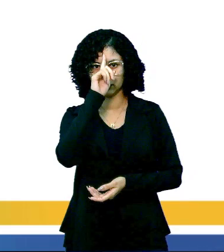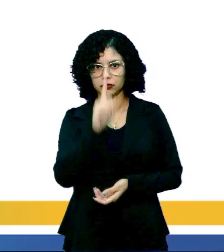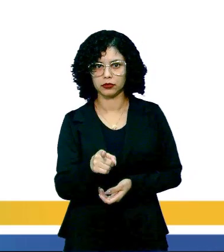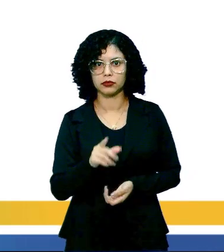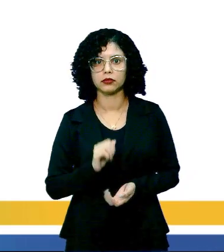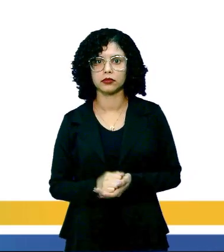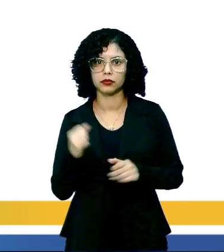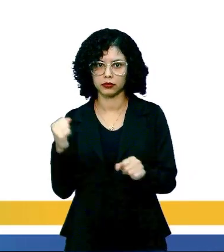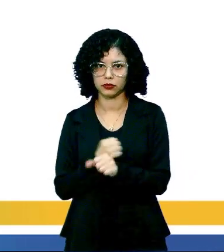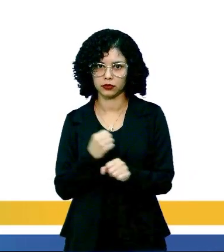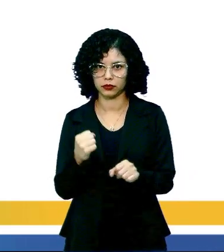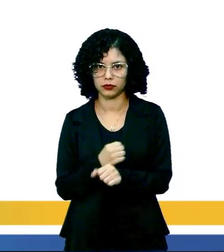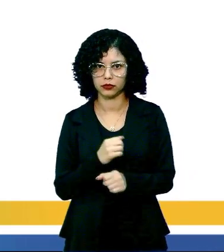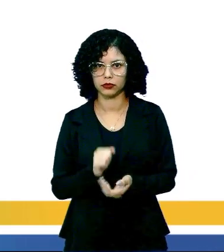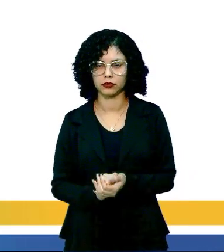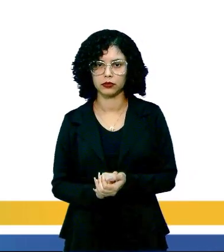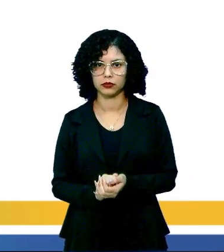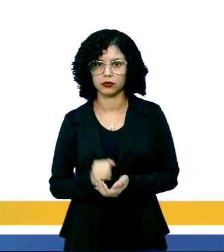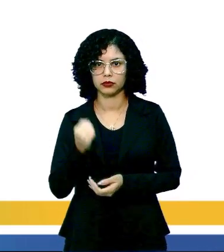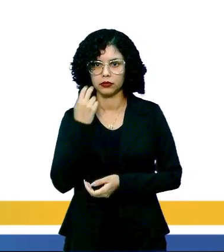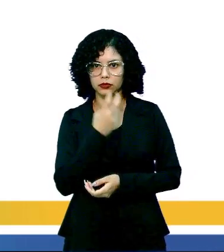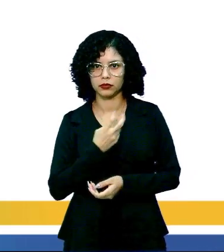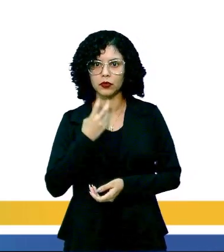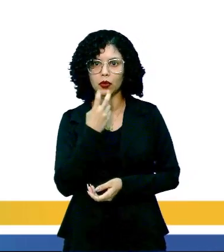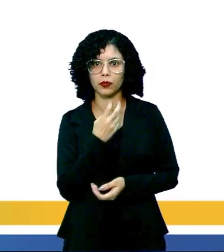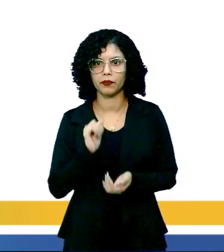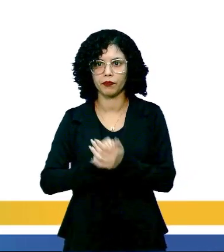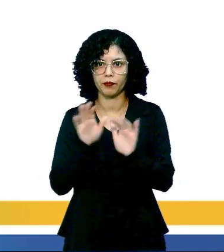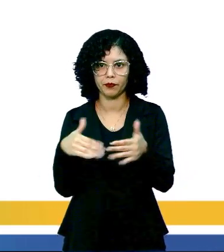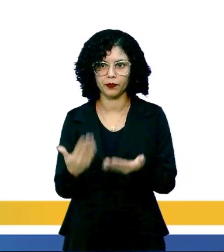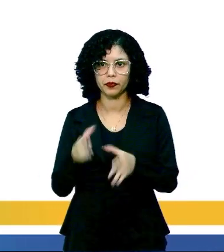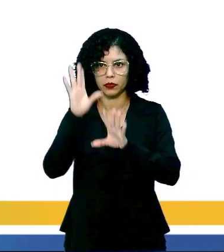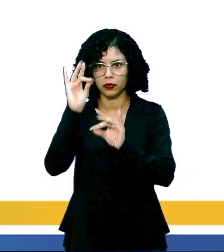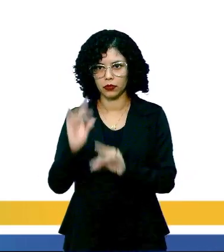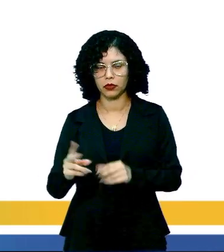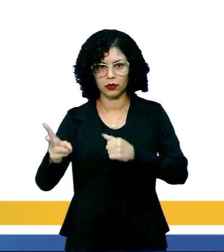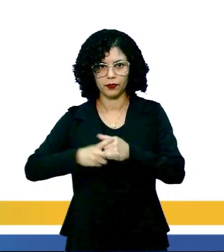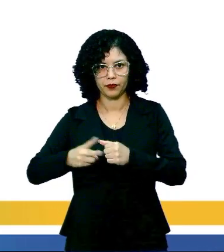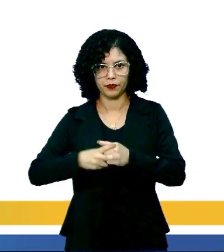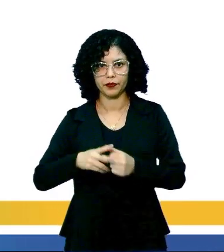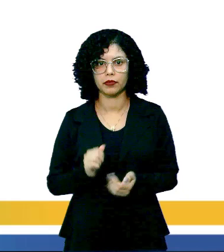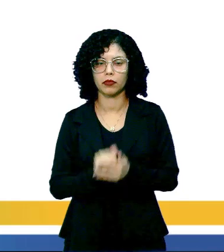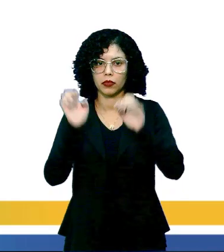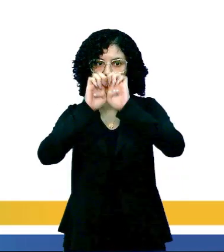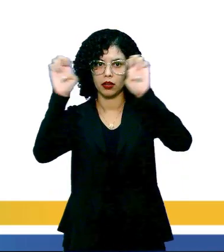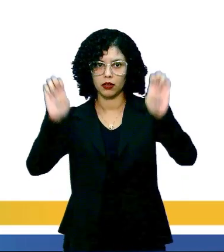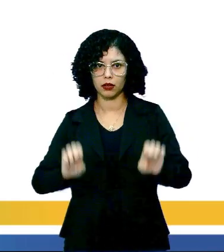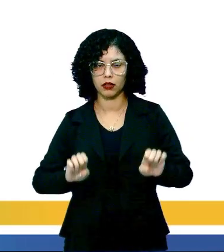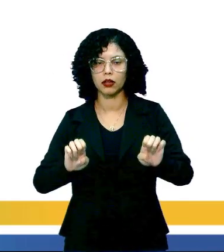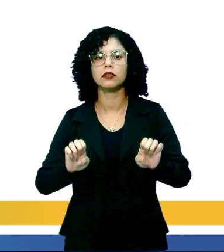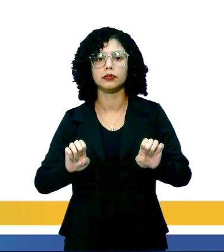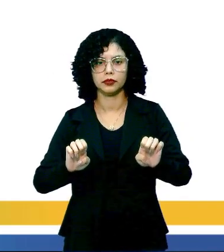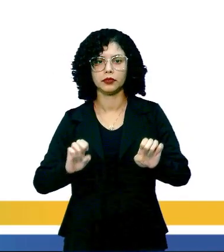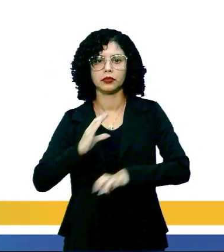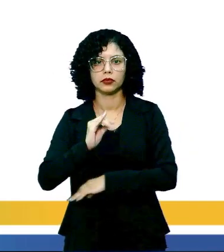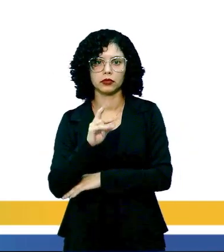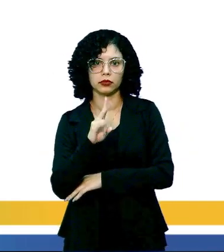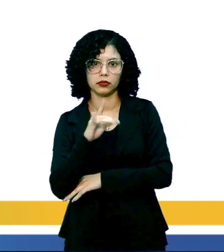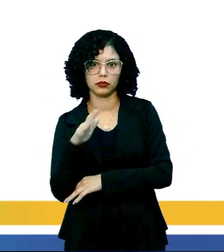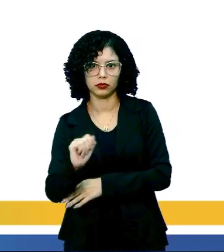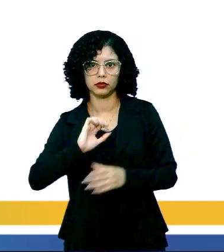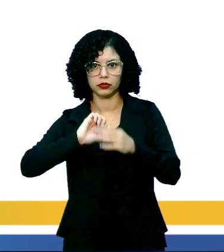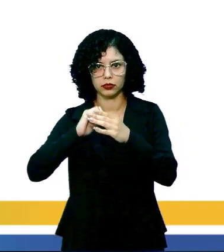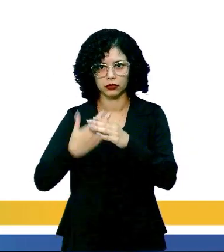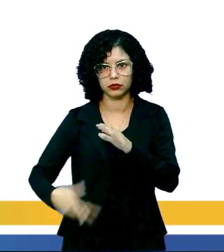B. Ordenação dos constituintes oracionais, na qual se destaca o núcleo verbal. Letra C.